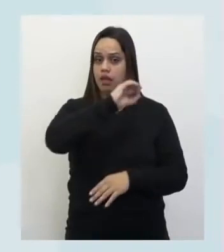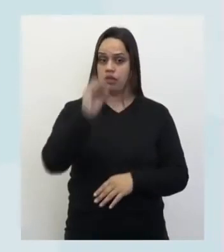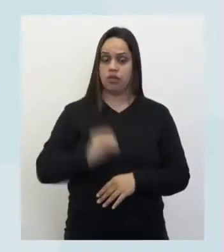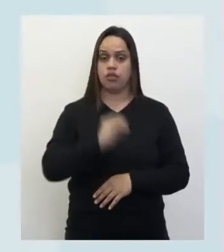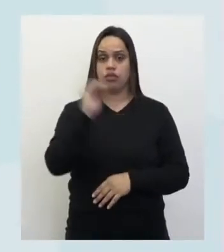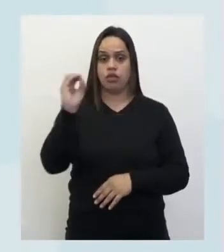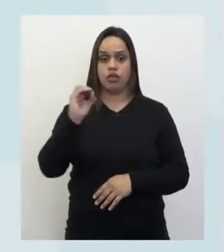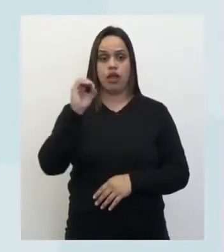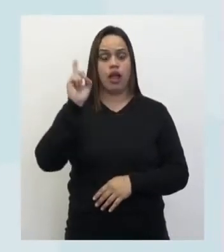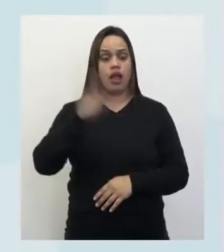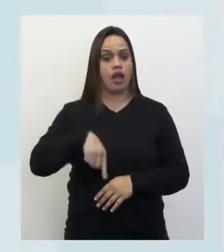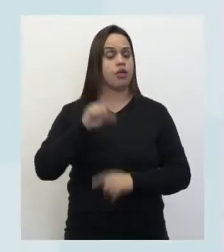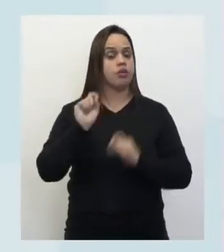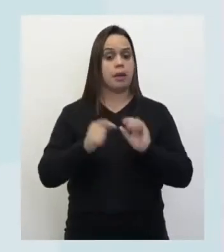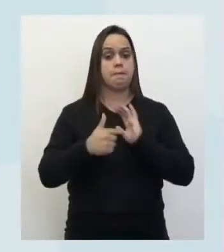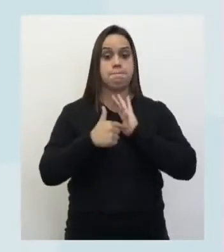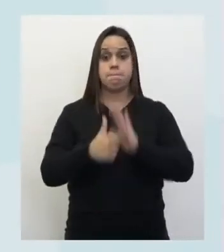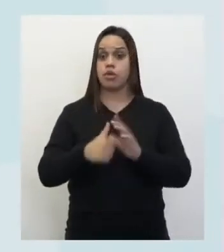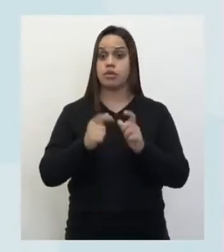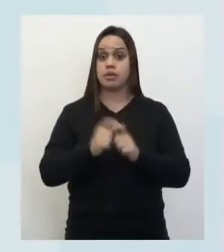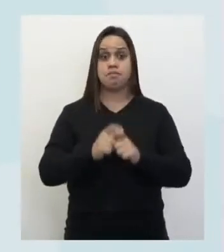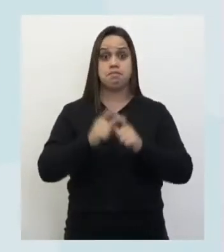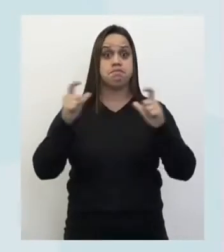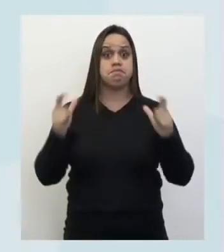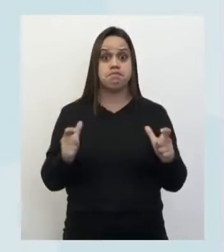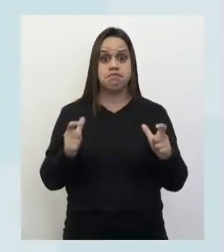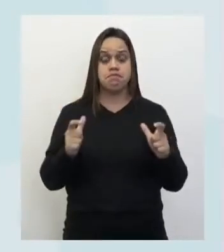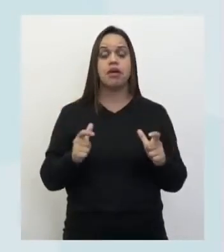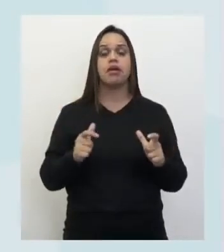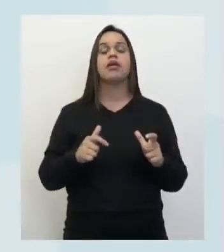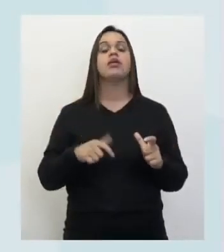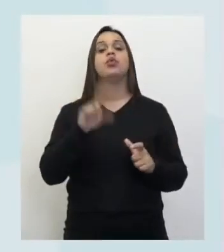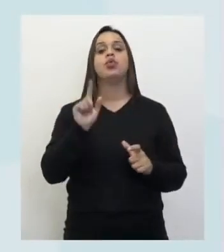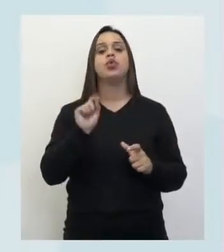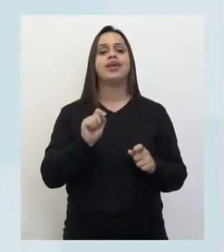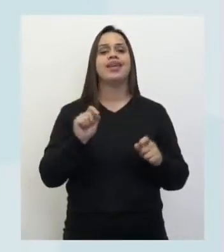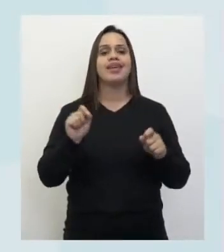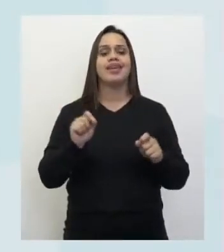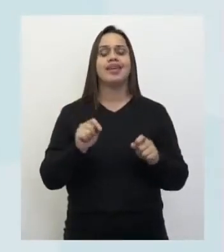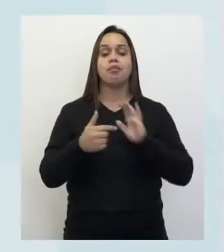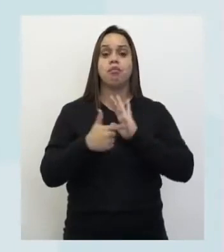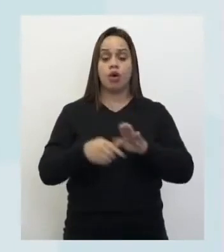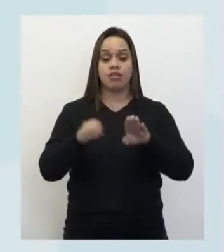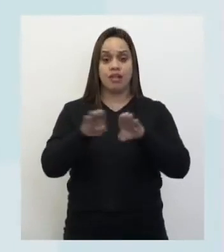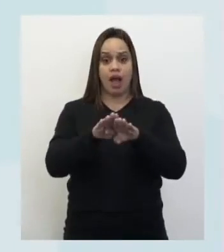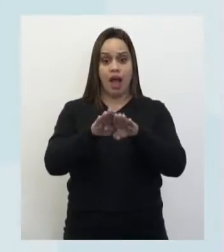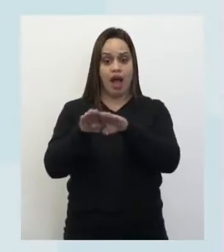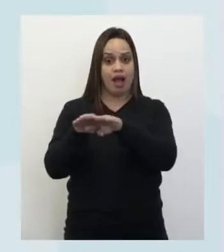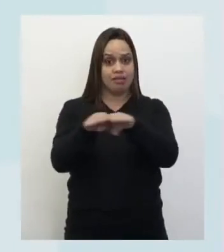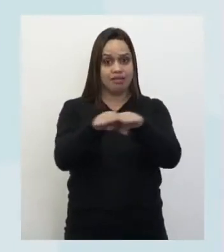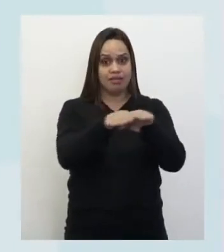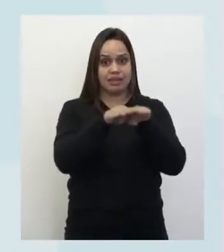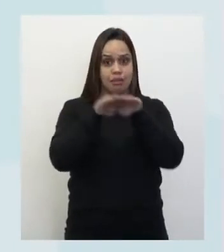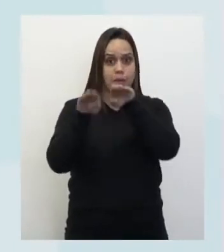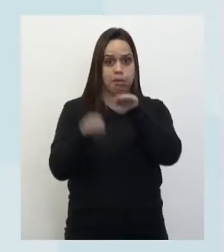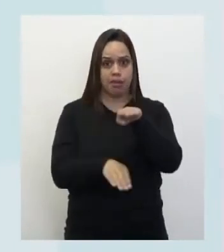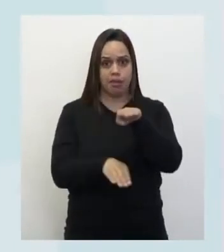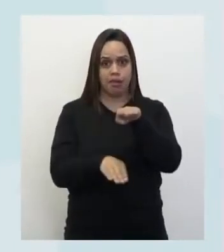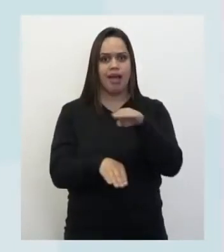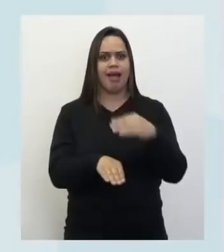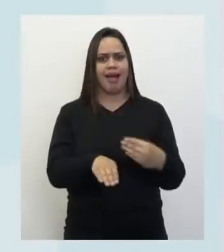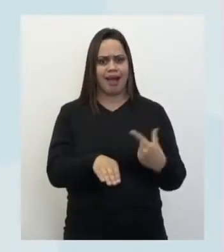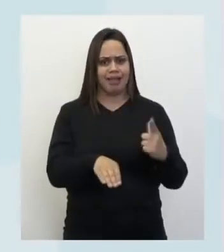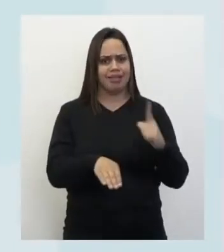que mostra ainda mais, né, o quanto essa desigualdade ela está presente no espaço